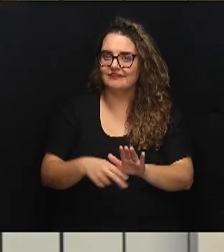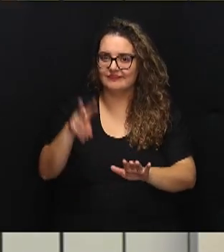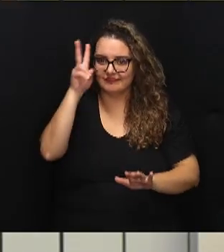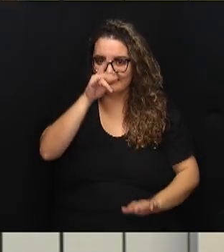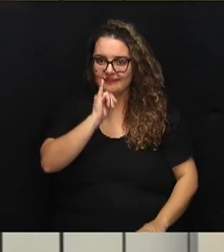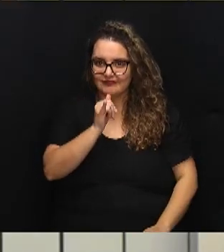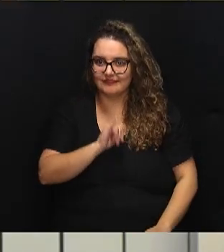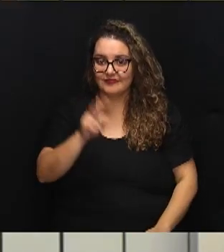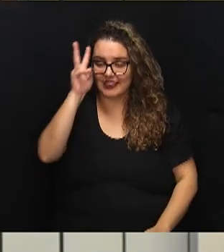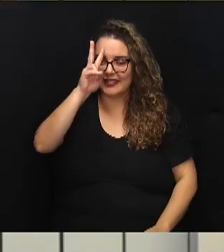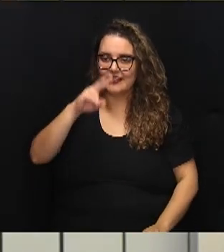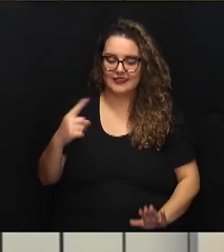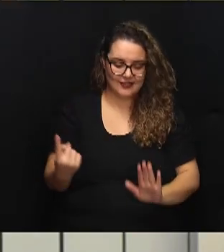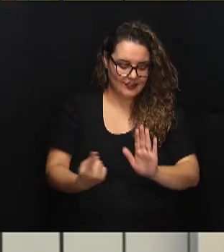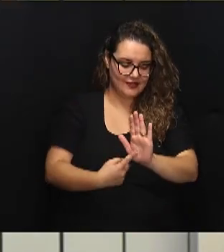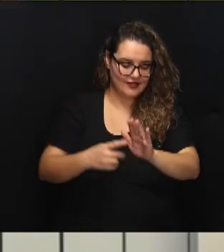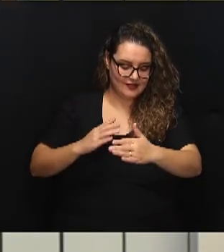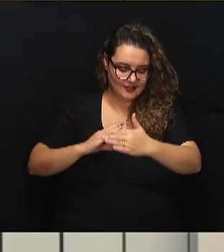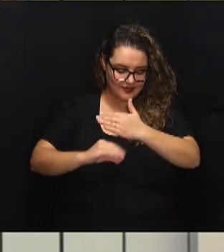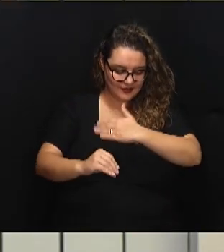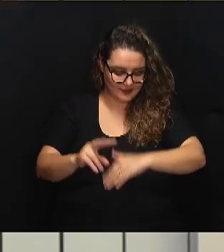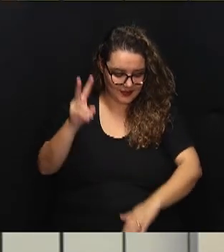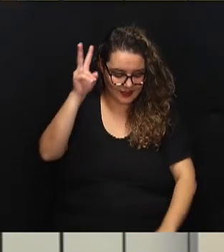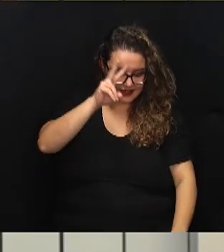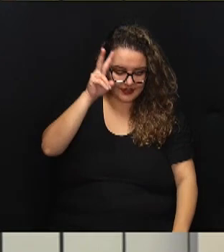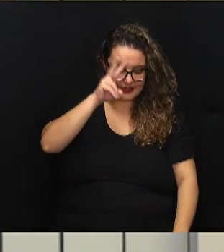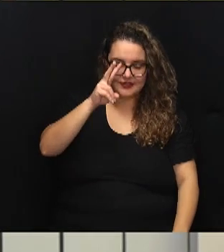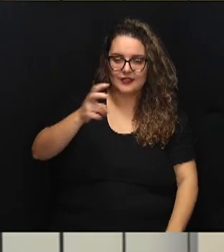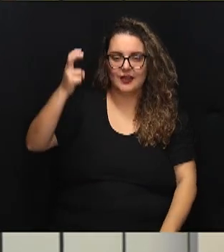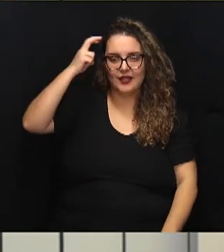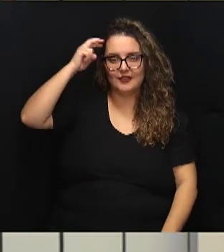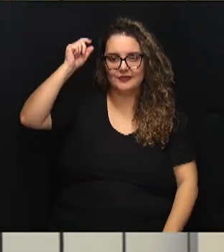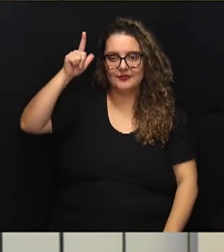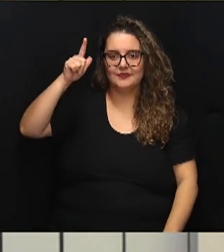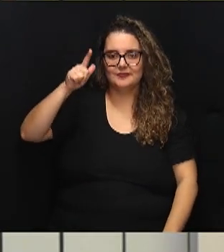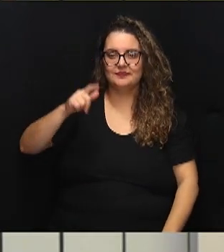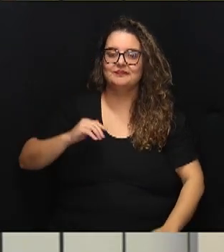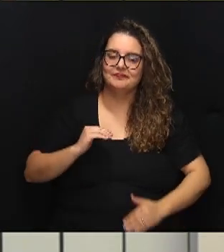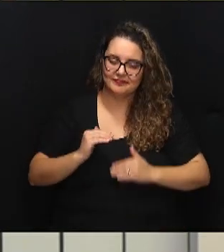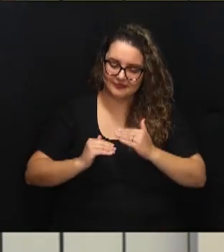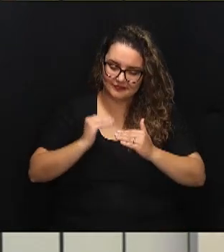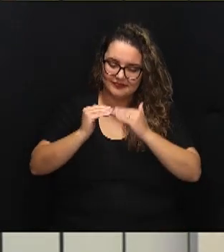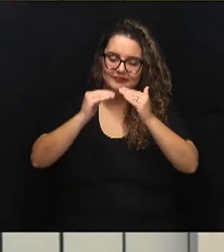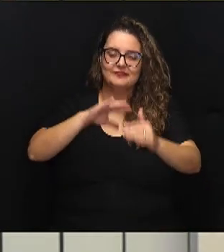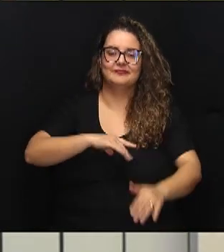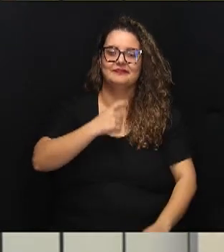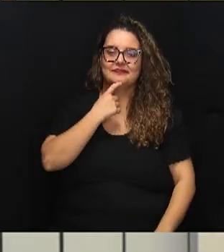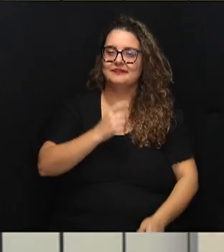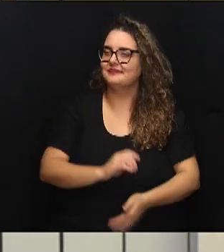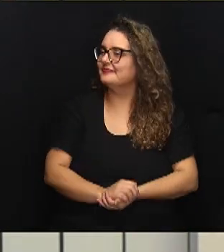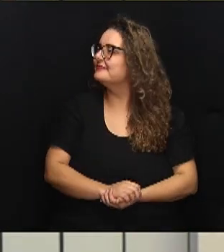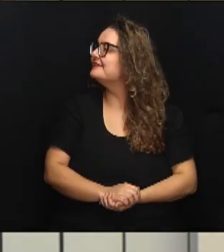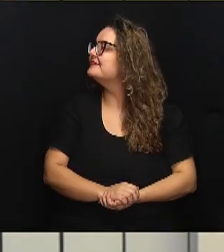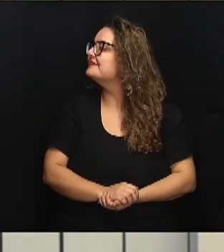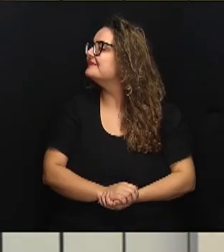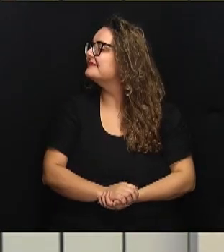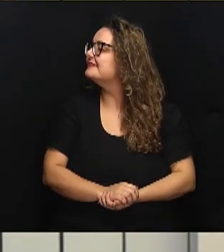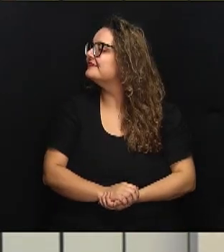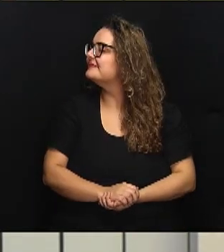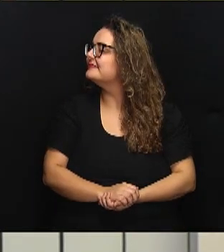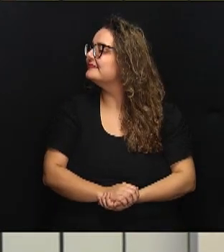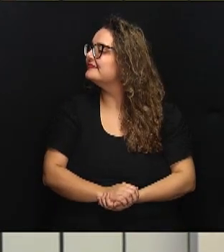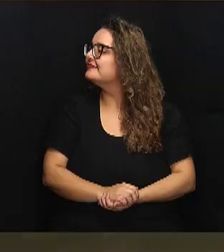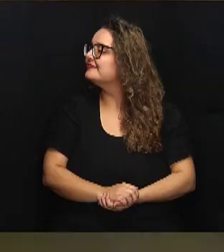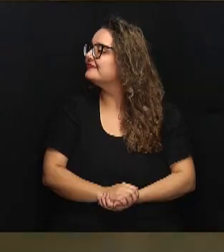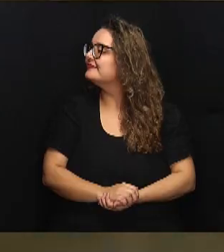o legado dos imigrantes para a história, a cultura e o desenvolvimento de Campinas.